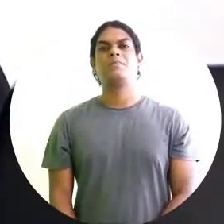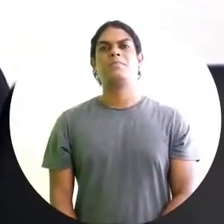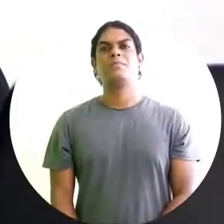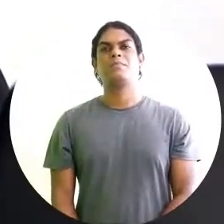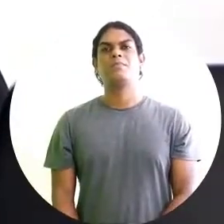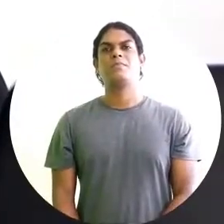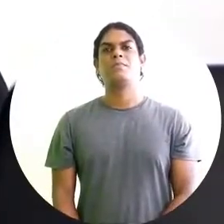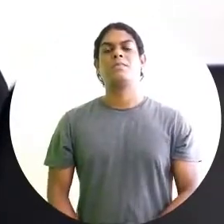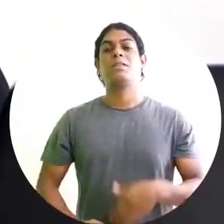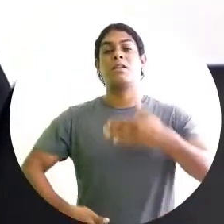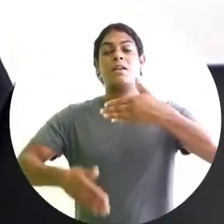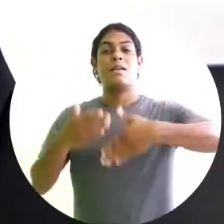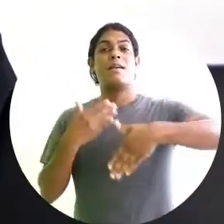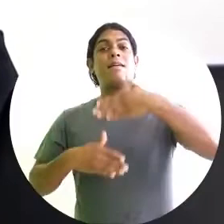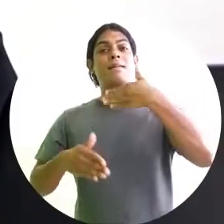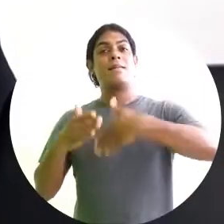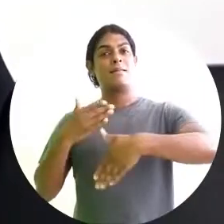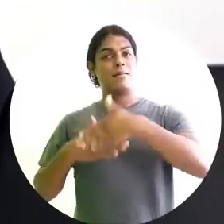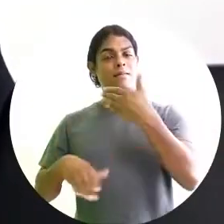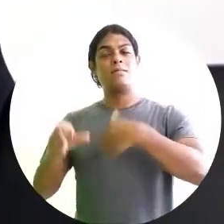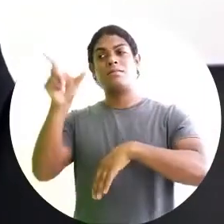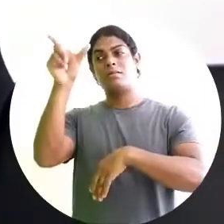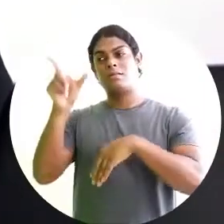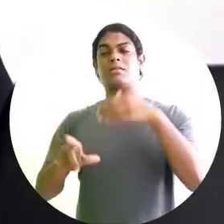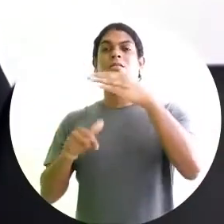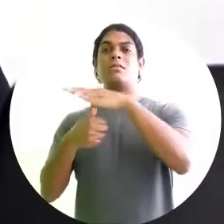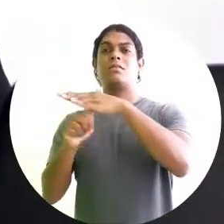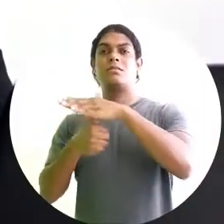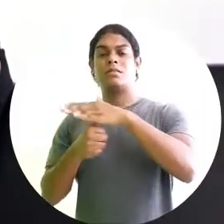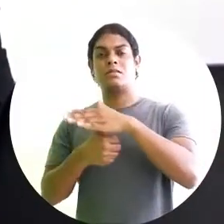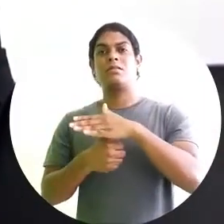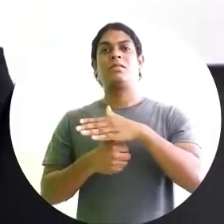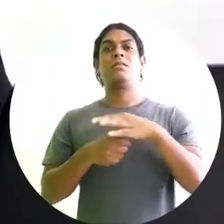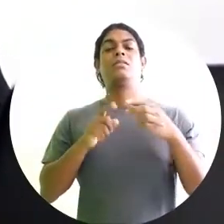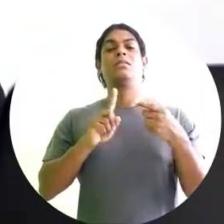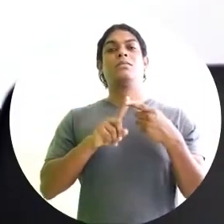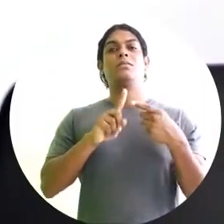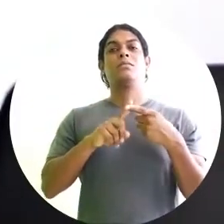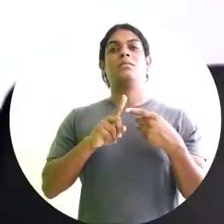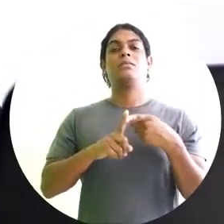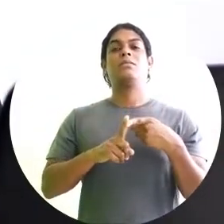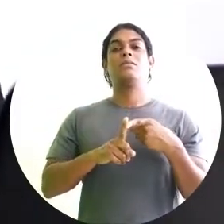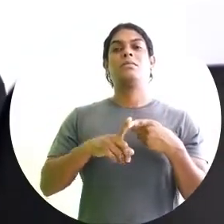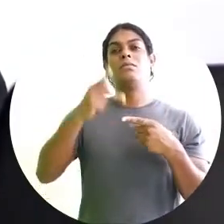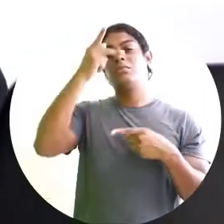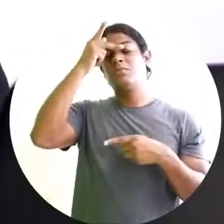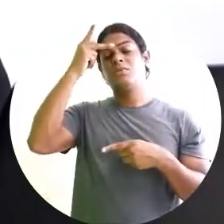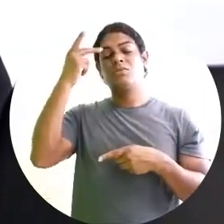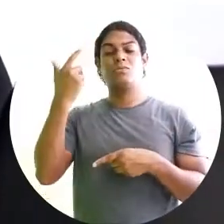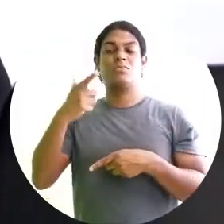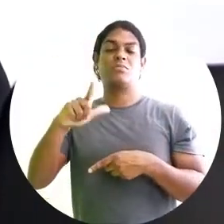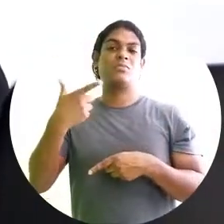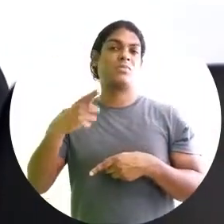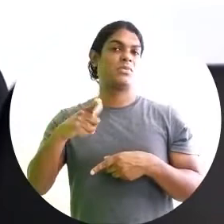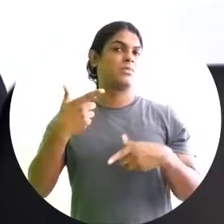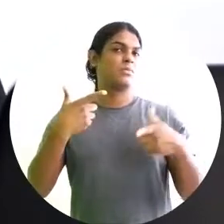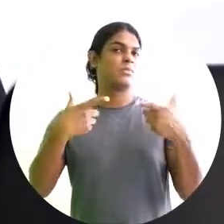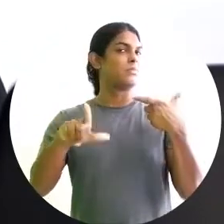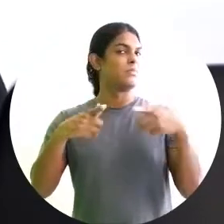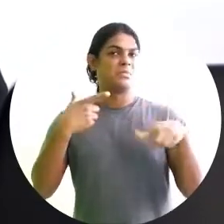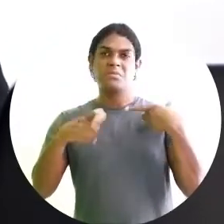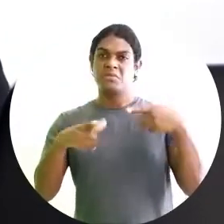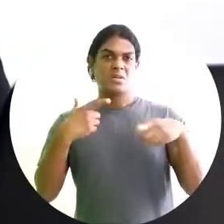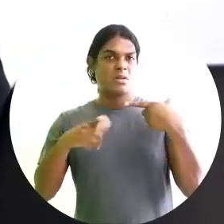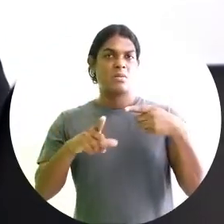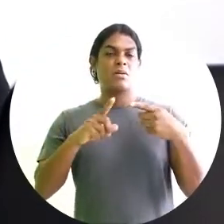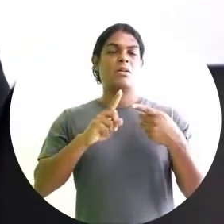mundo profissional. Ora, é a relação de empregados e desempregados, certo? É a